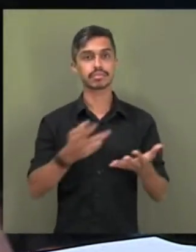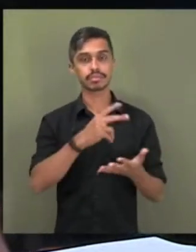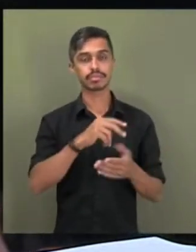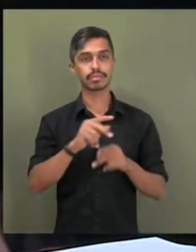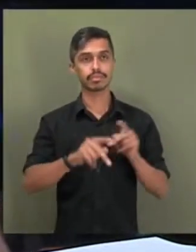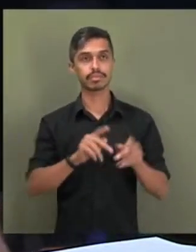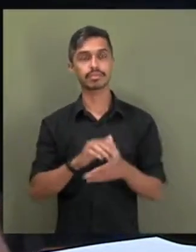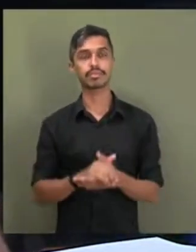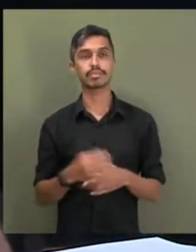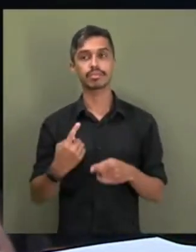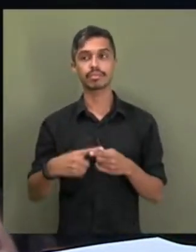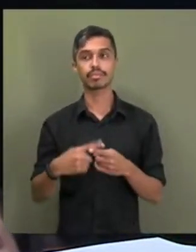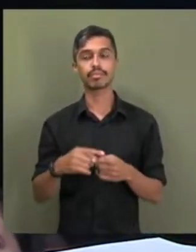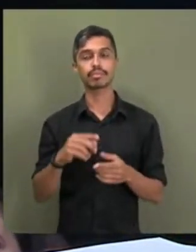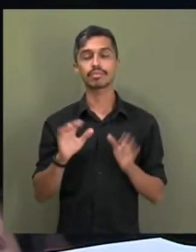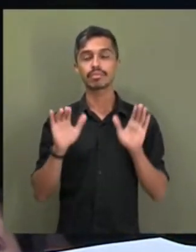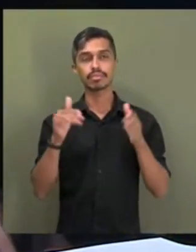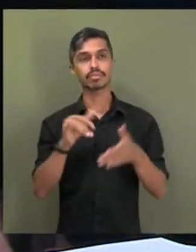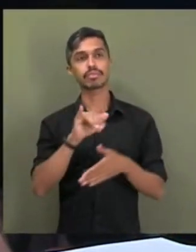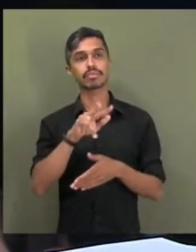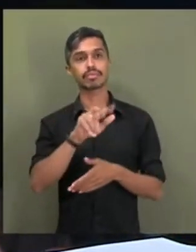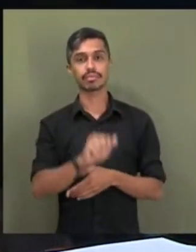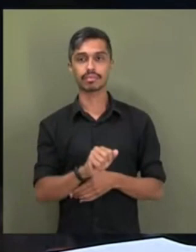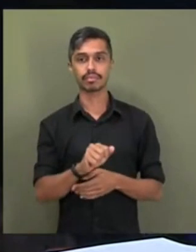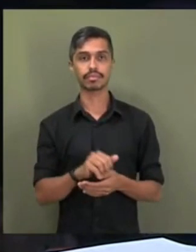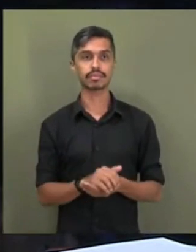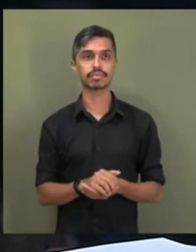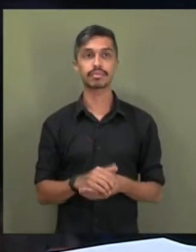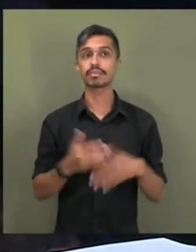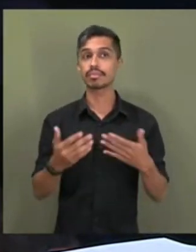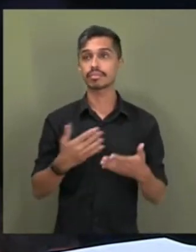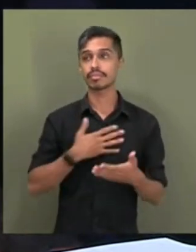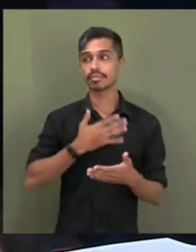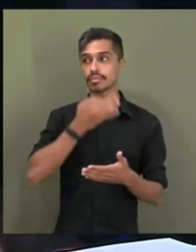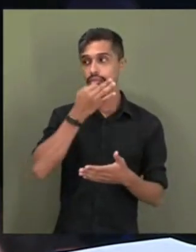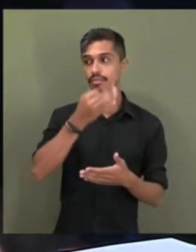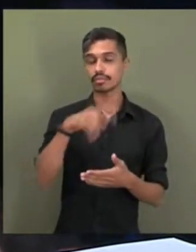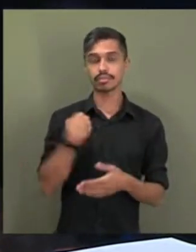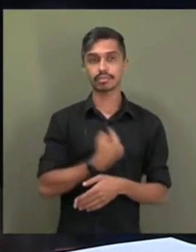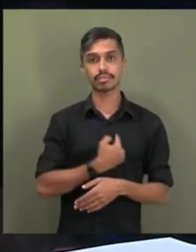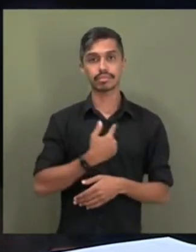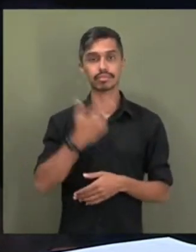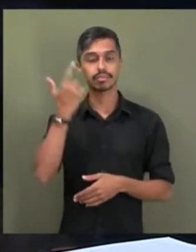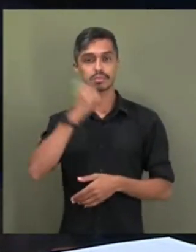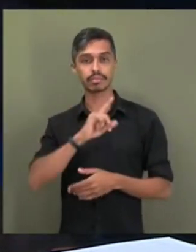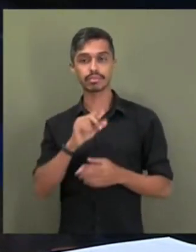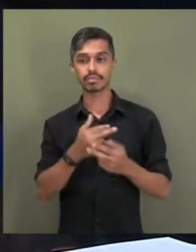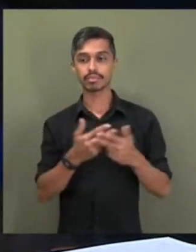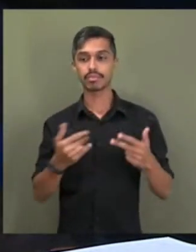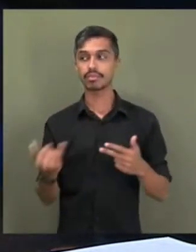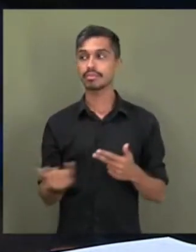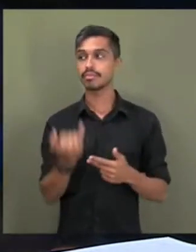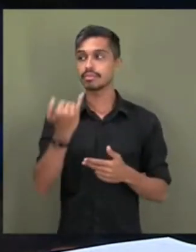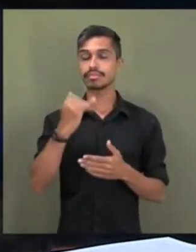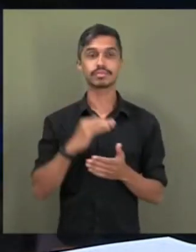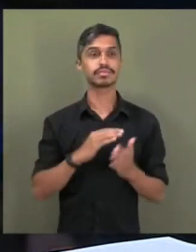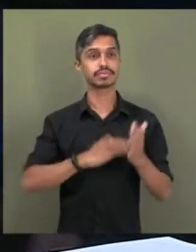não teremos para o IVA? A meu ver, para nós é uma conquista no que é fundamental,